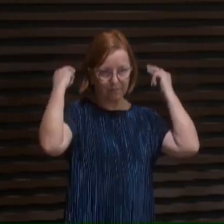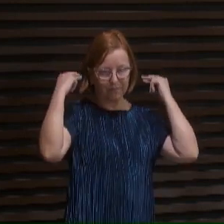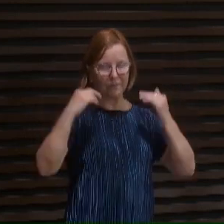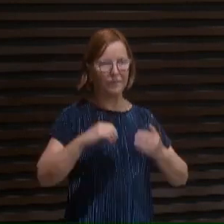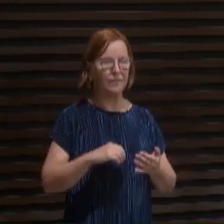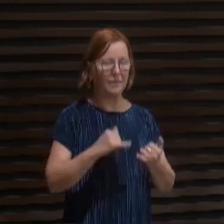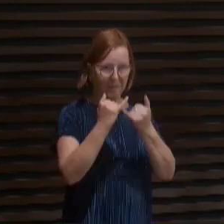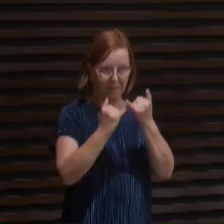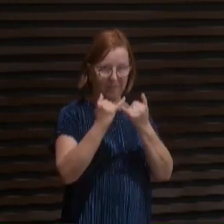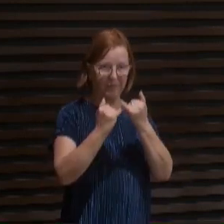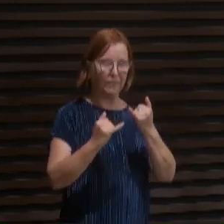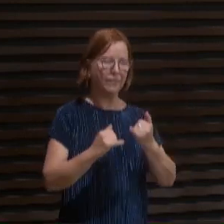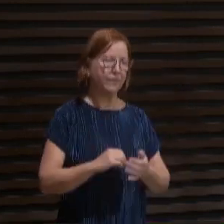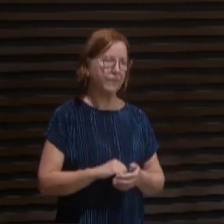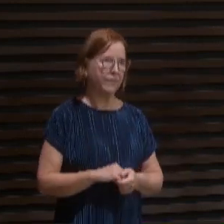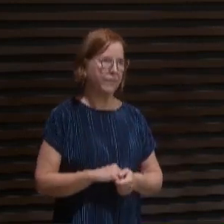Muito parecido.